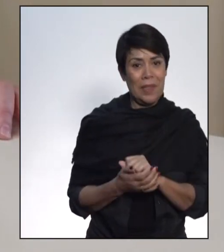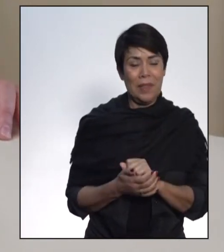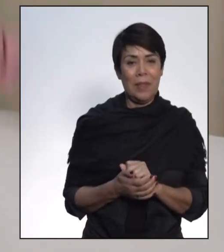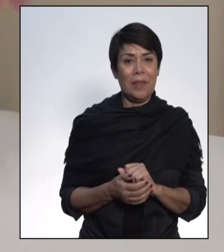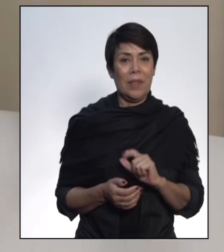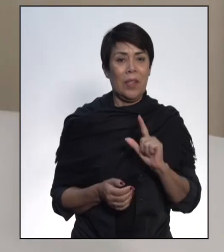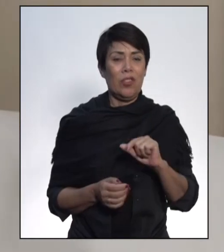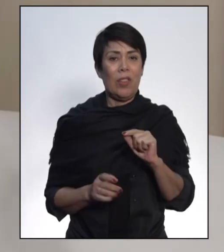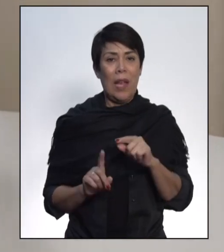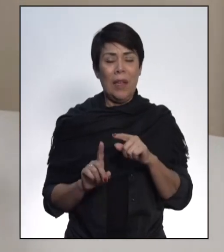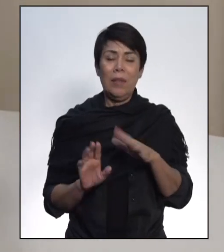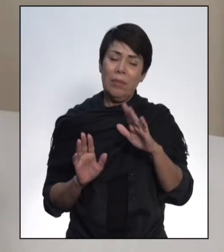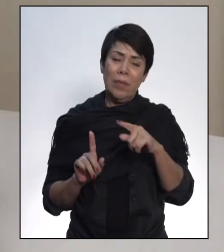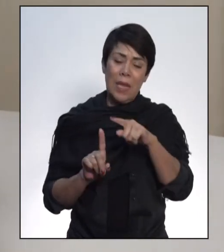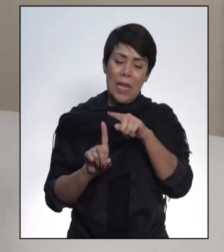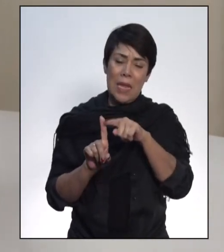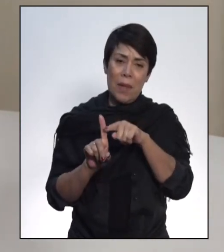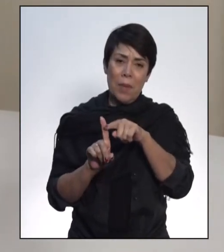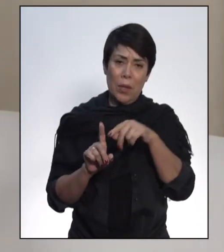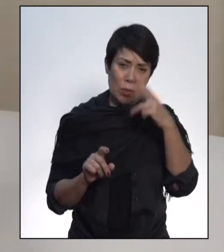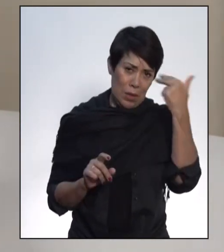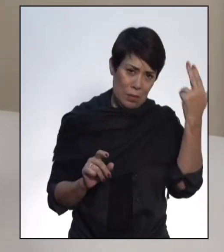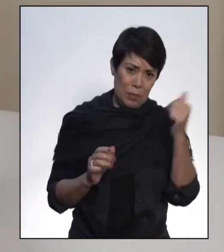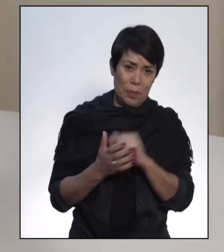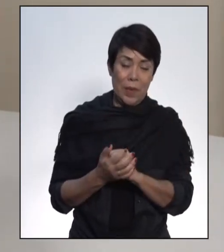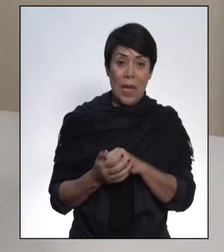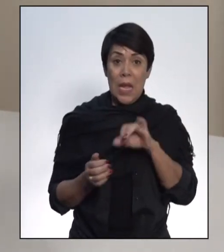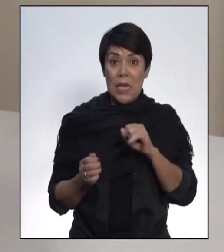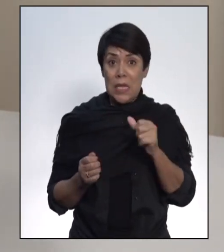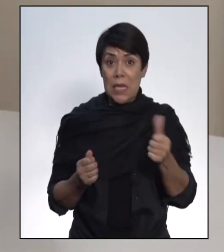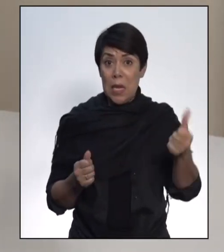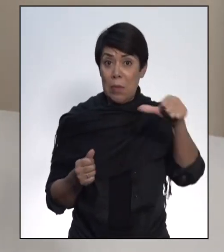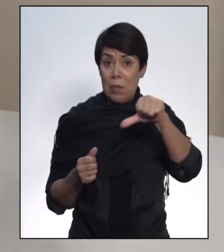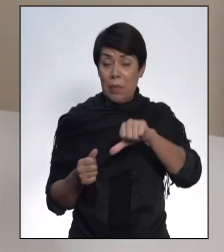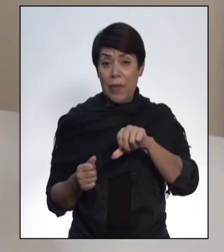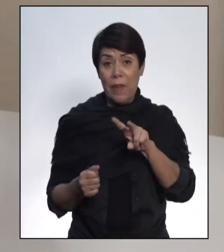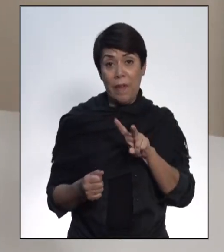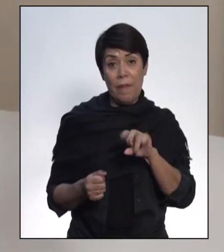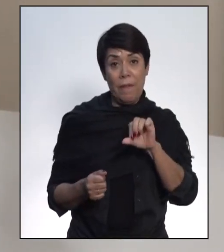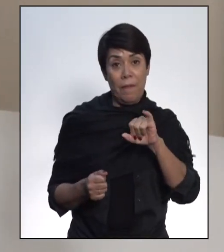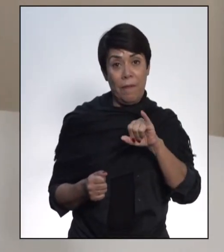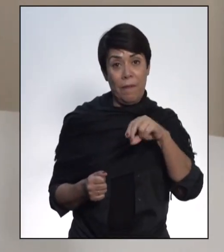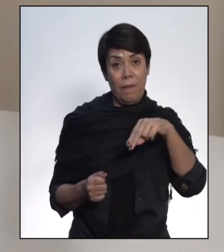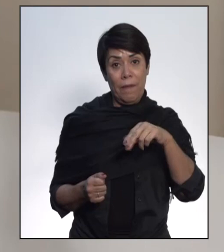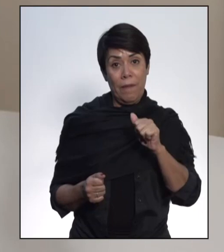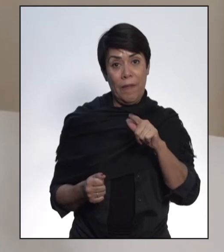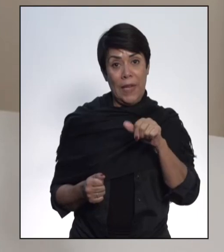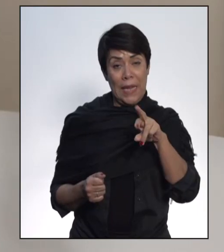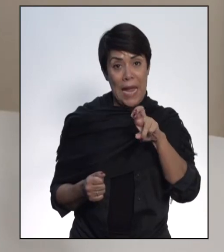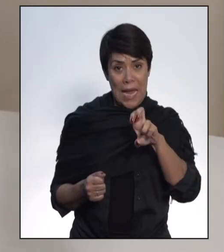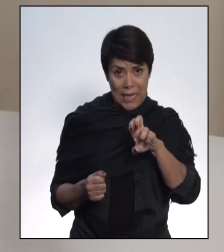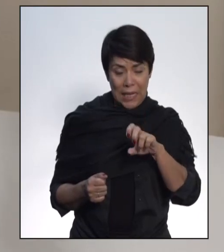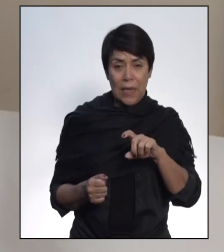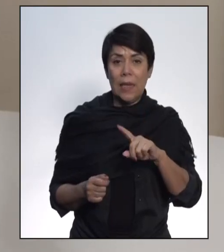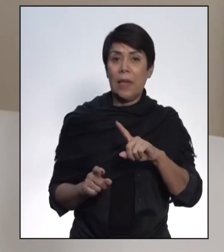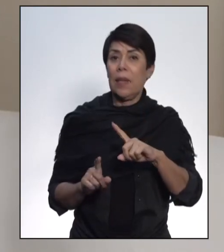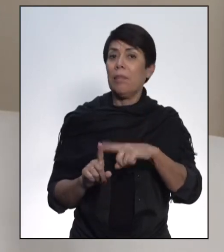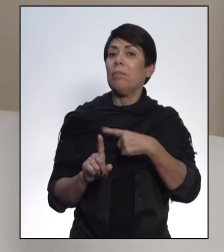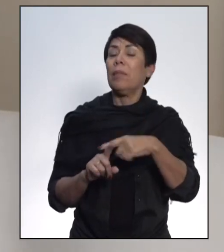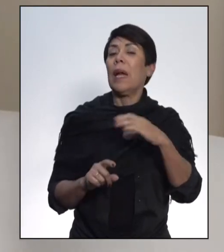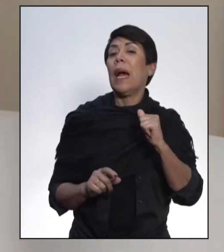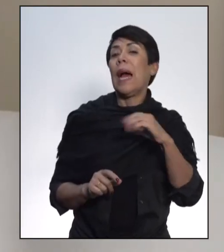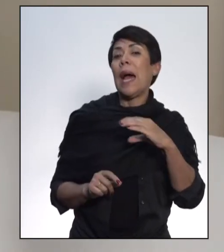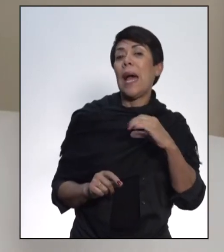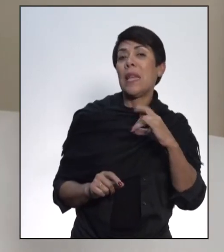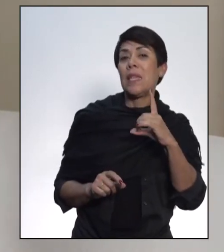em temperatura ambiente. Quando eu adiciono aqui o meu vinagre, que ele tem na sua composição o ácido acético, observe